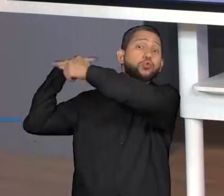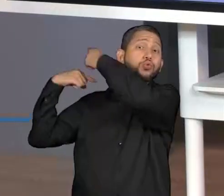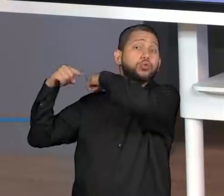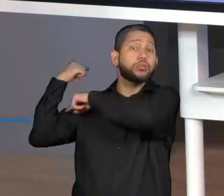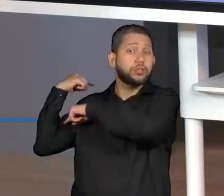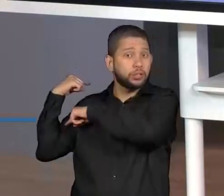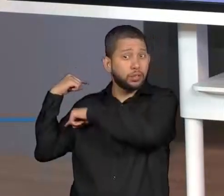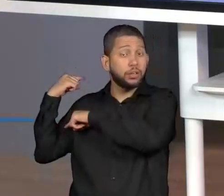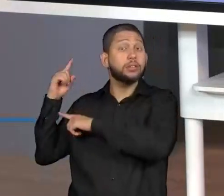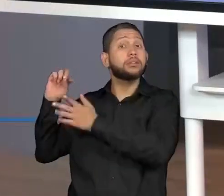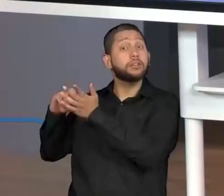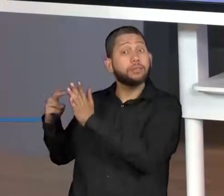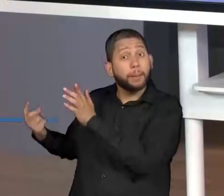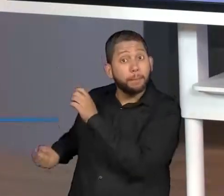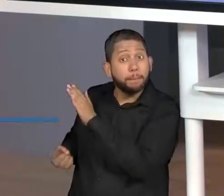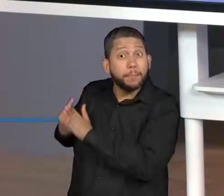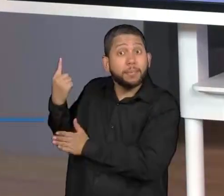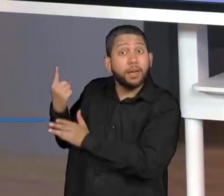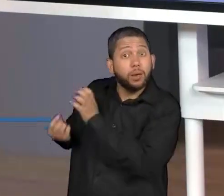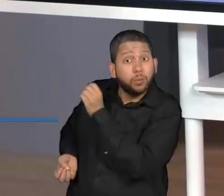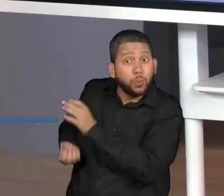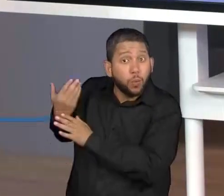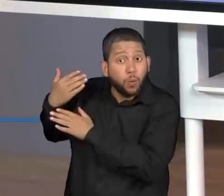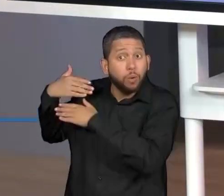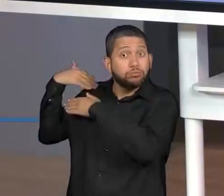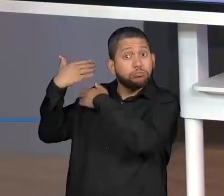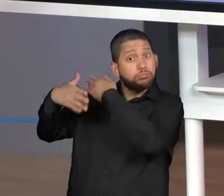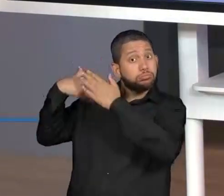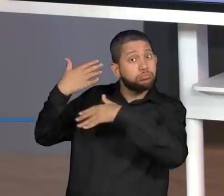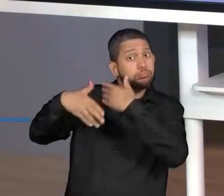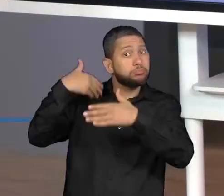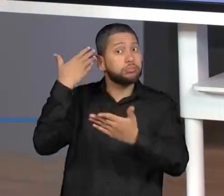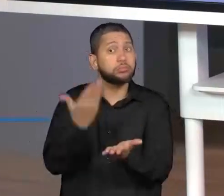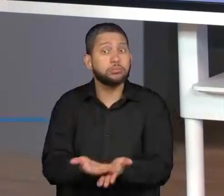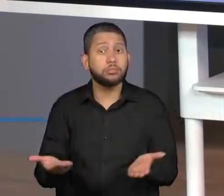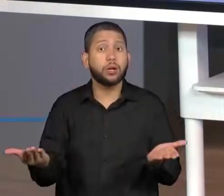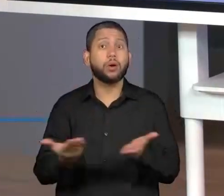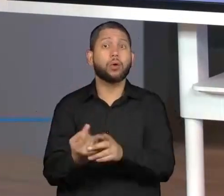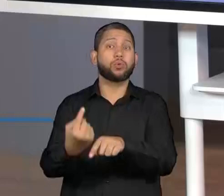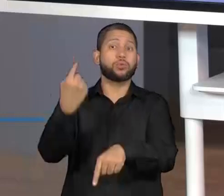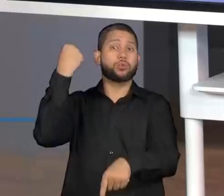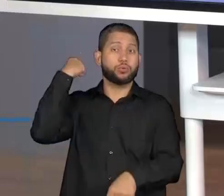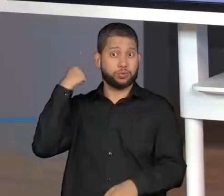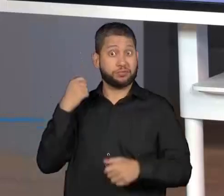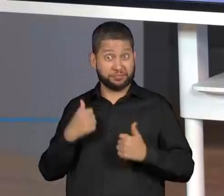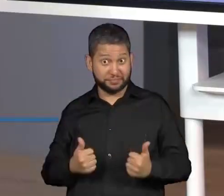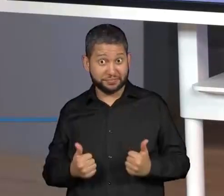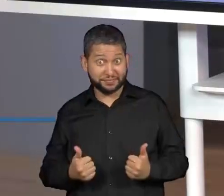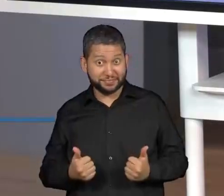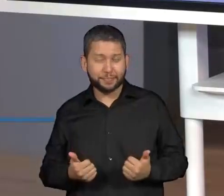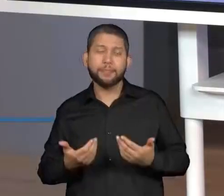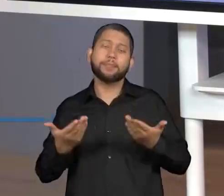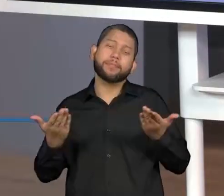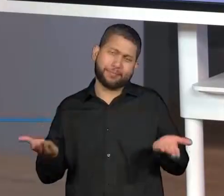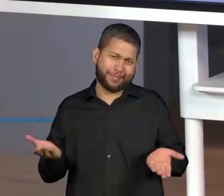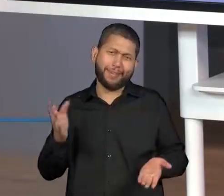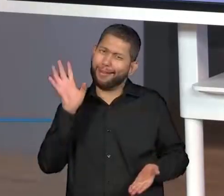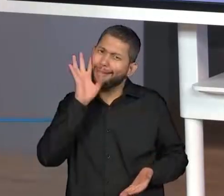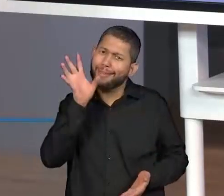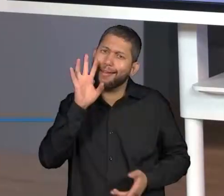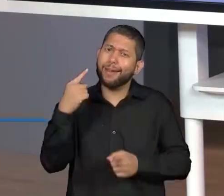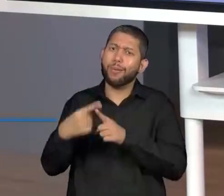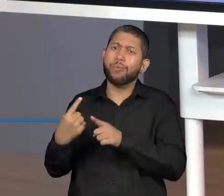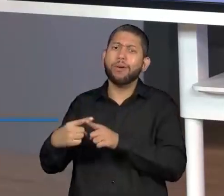Então, eles ainda continuam fazendo práticas ancestrais. Olha só que legal, hein? E